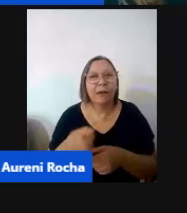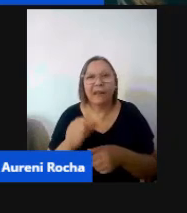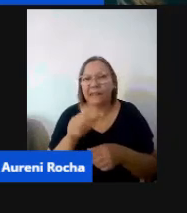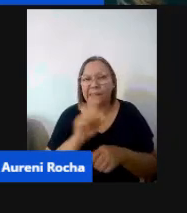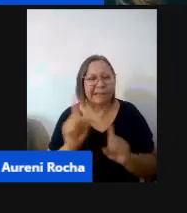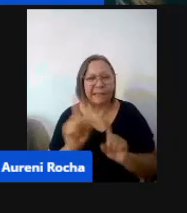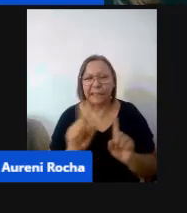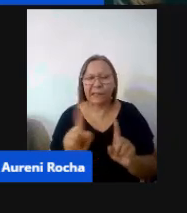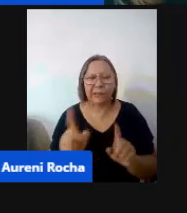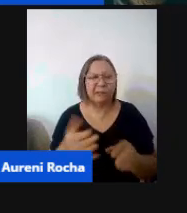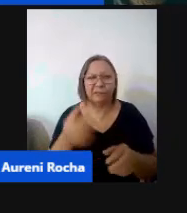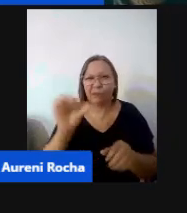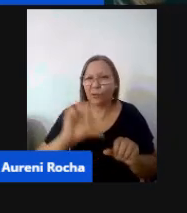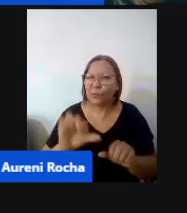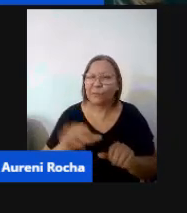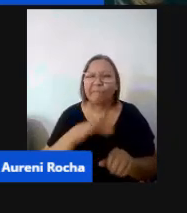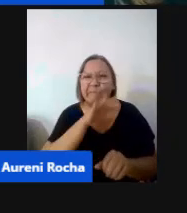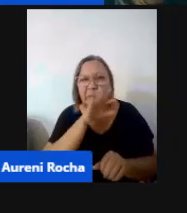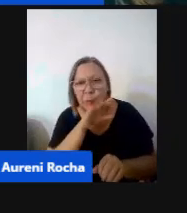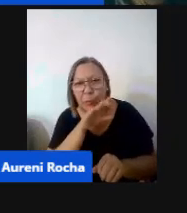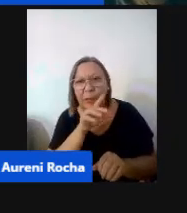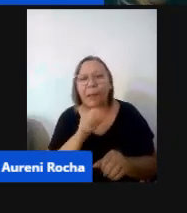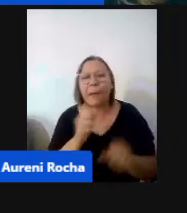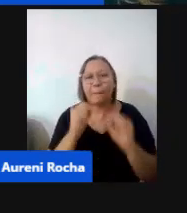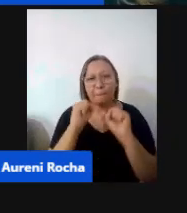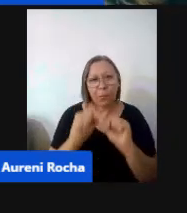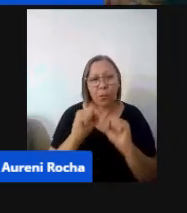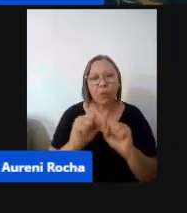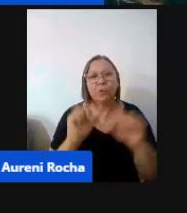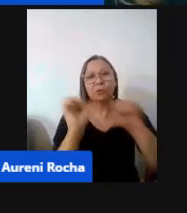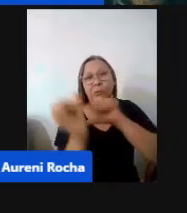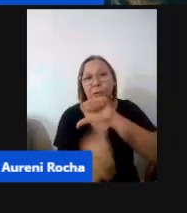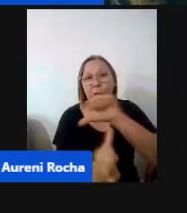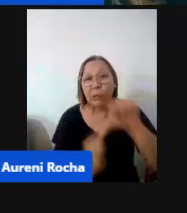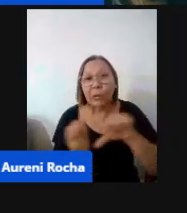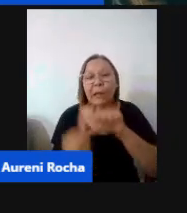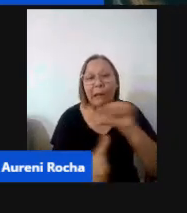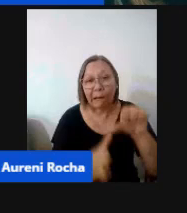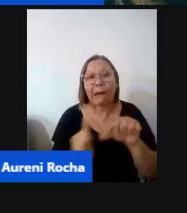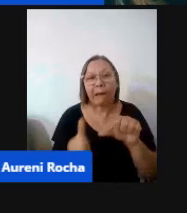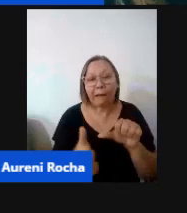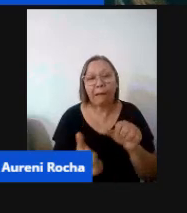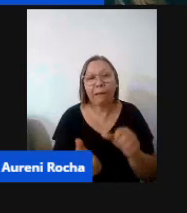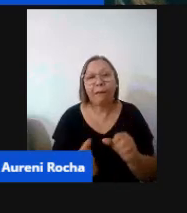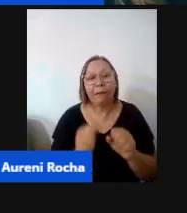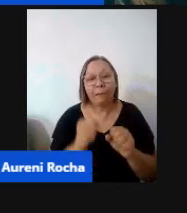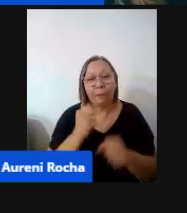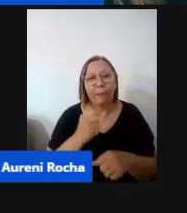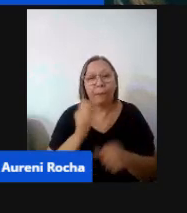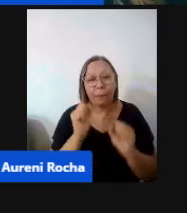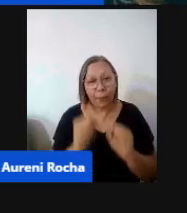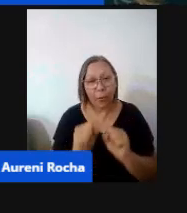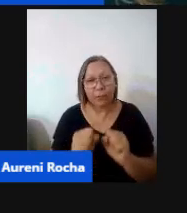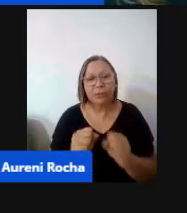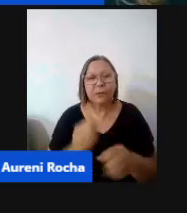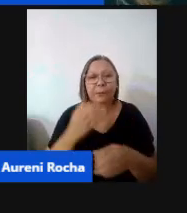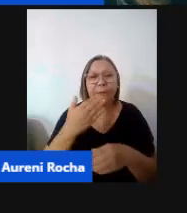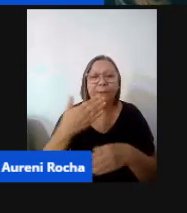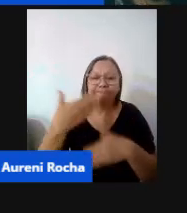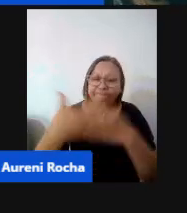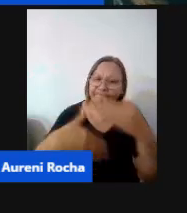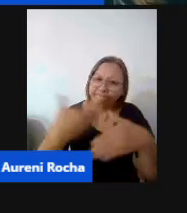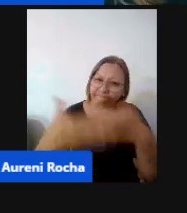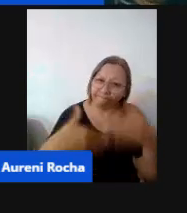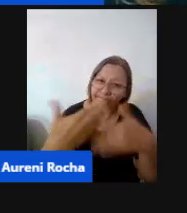alguns aspectos dessa minha aula. Nós estamos sempre nesse processo de reconstrução das nossas aulas. E a